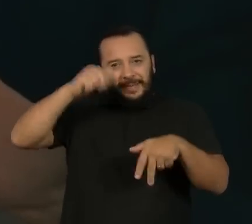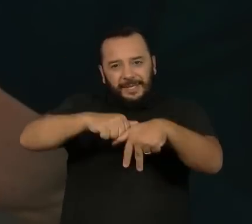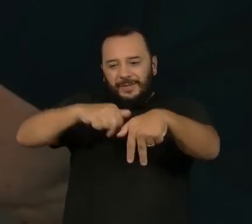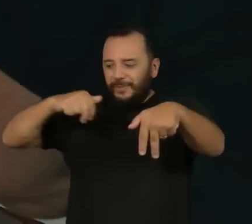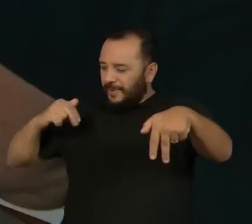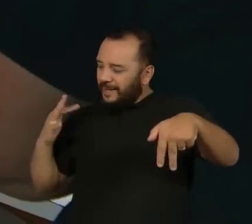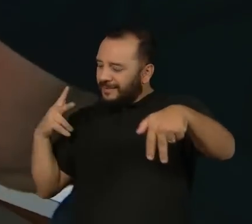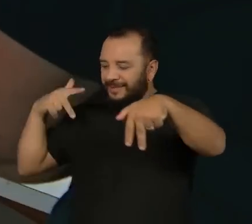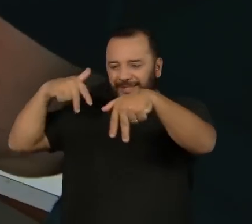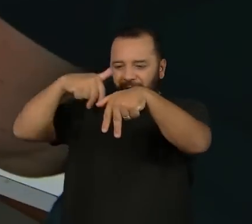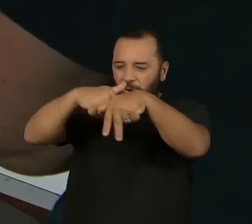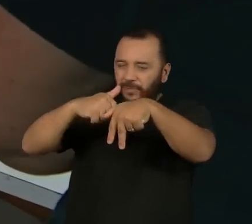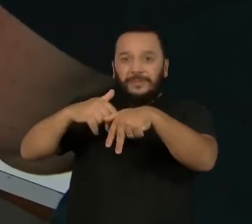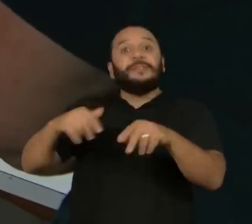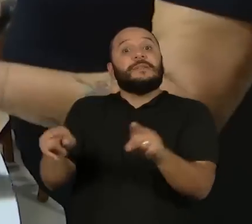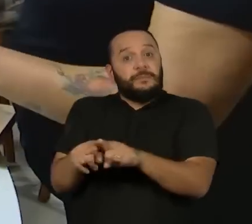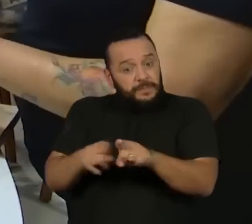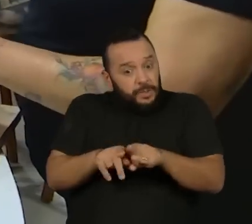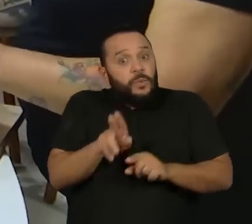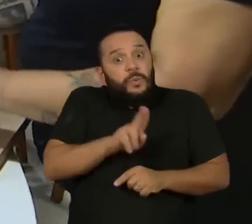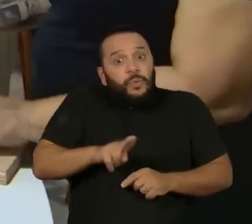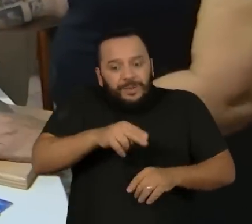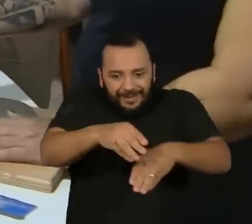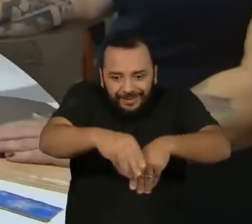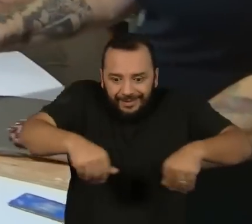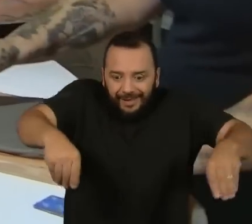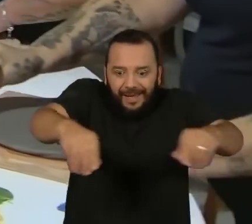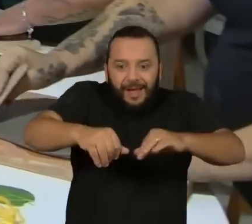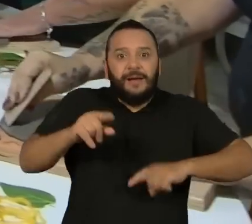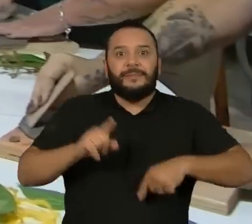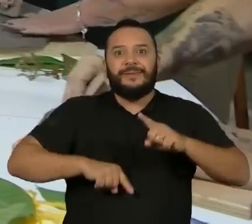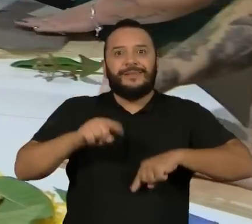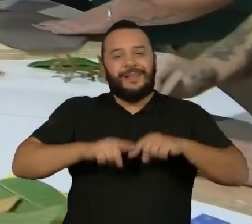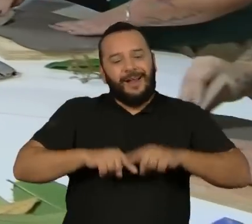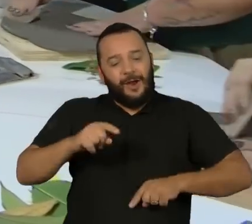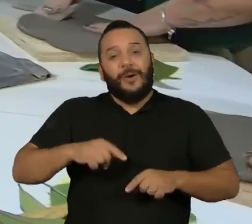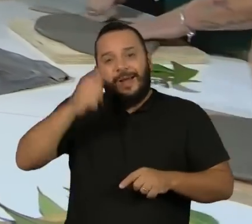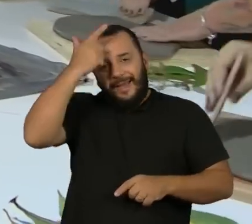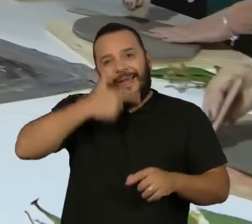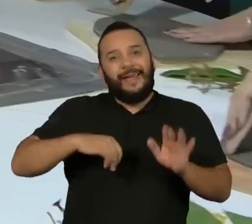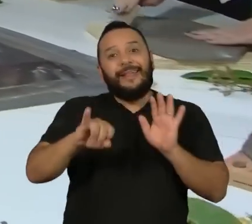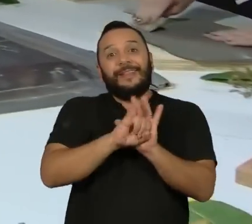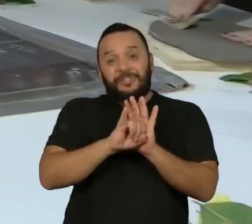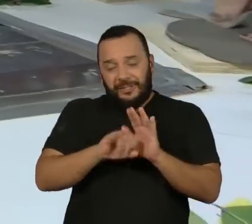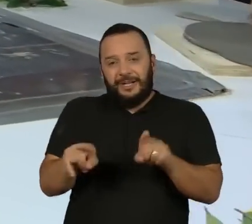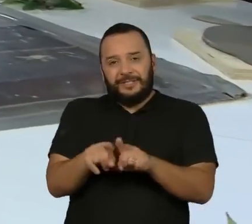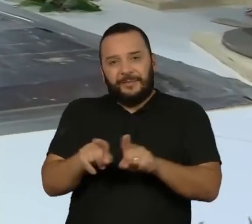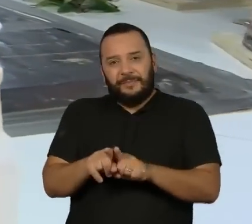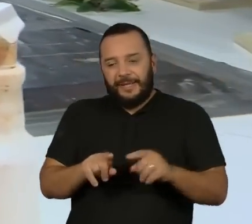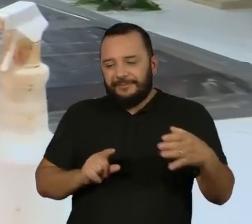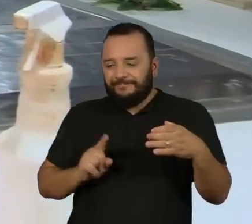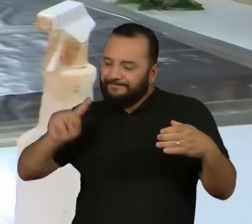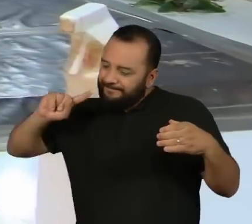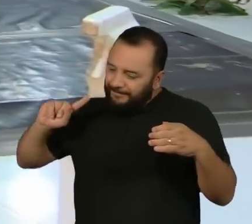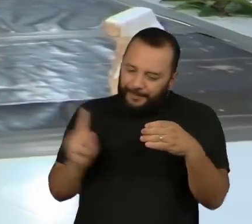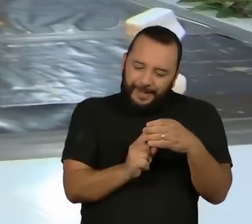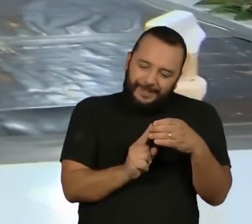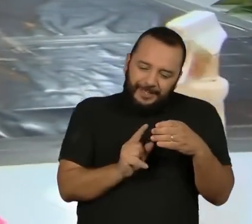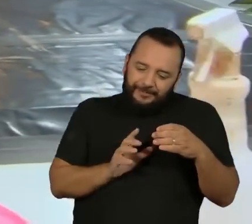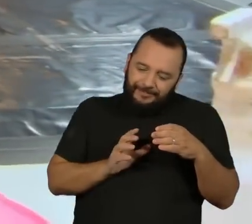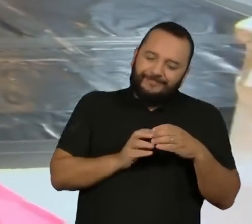da terra como matéria-prima. Uma aula viva sobre identidade e pertencimento. A gente trabalha com